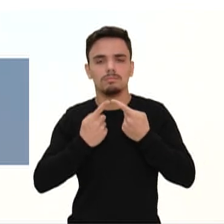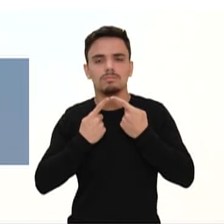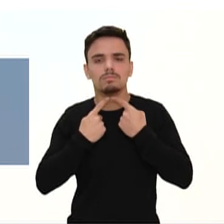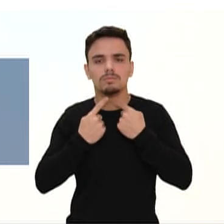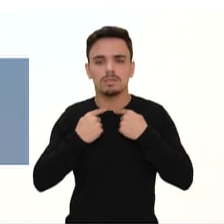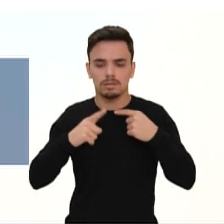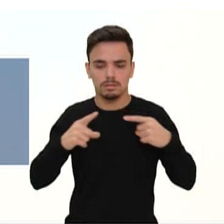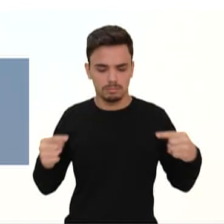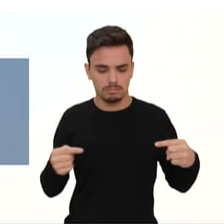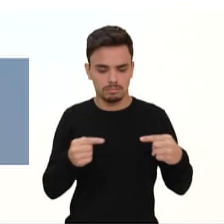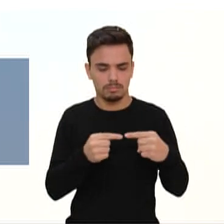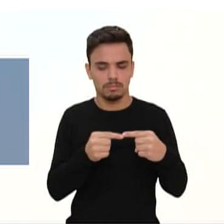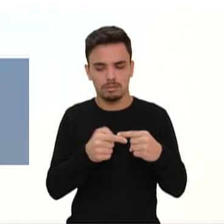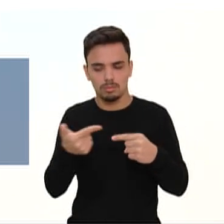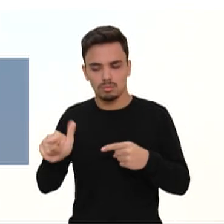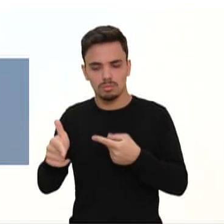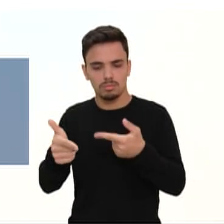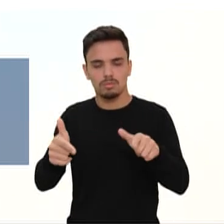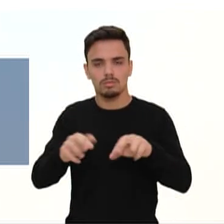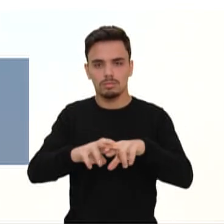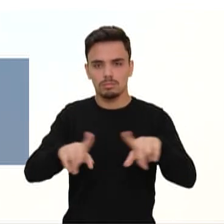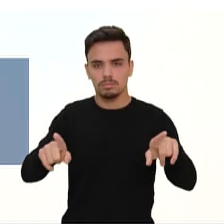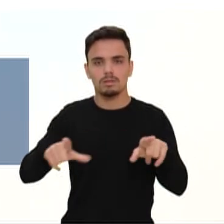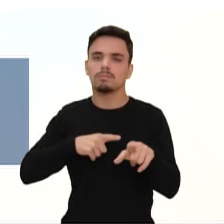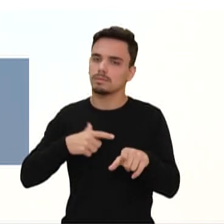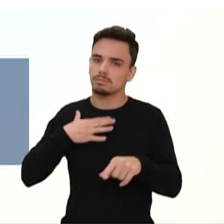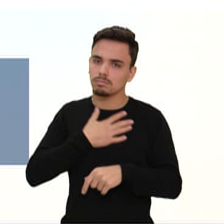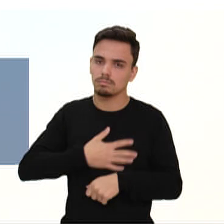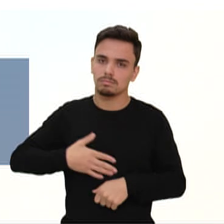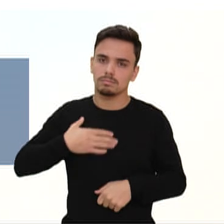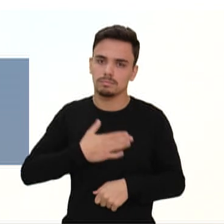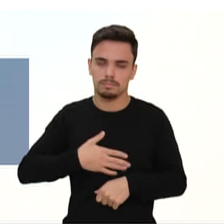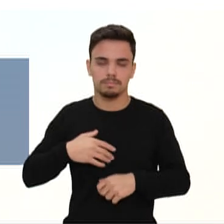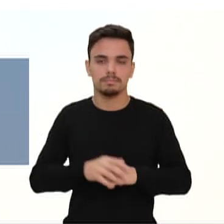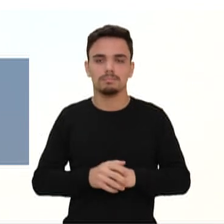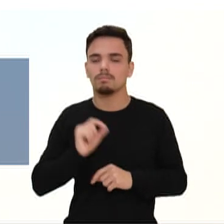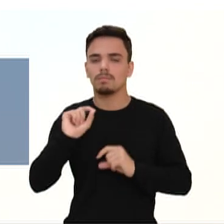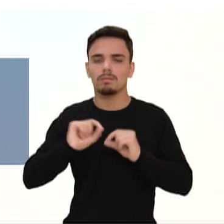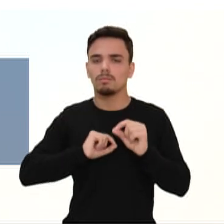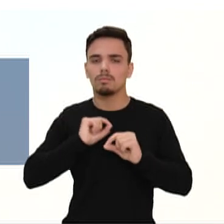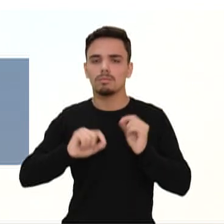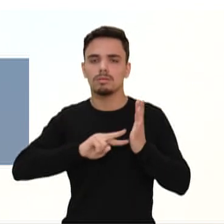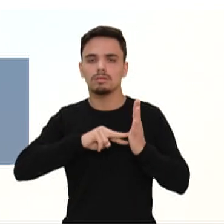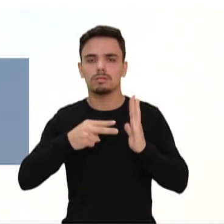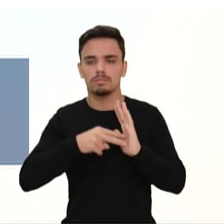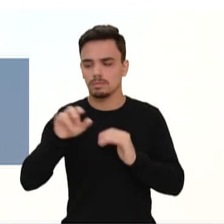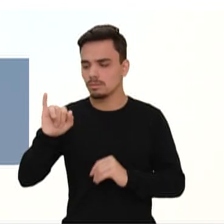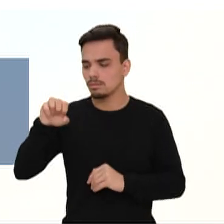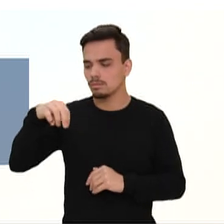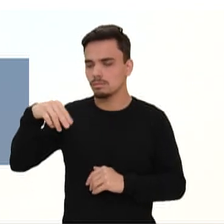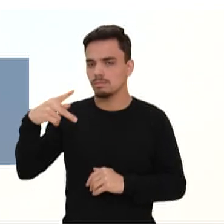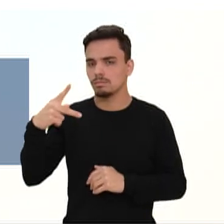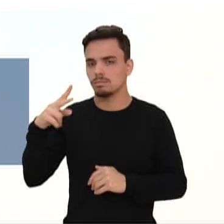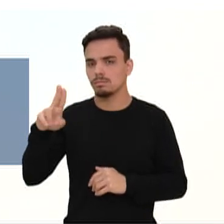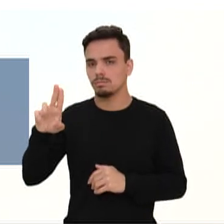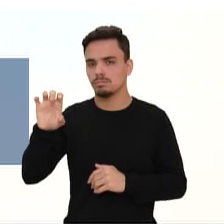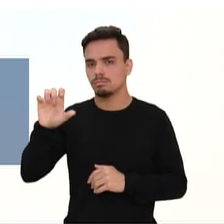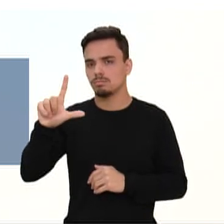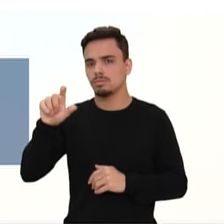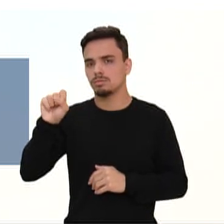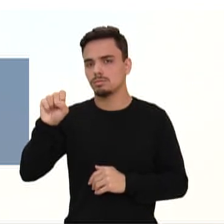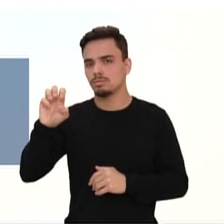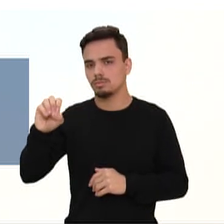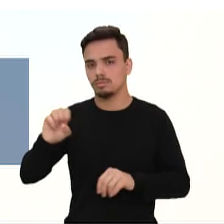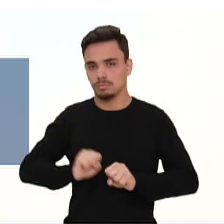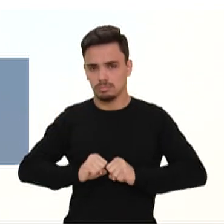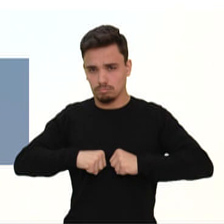assim obterem satisfação. Então, ali, um lembrete. O que é impulso? Impulso é uma força que surge do nosso